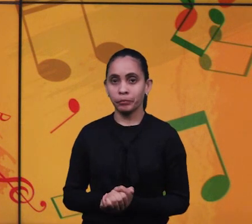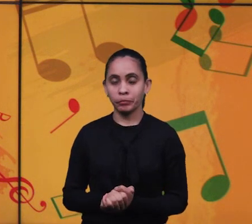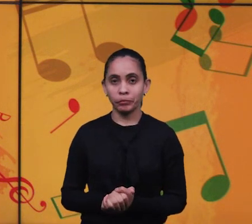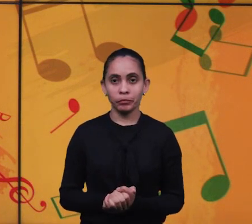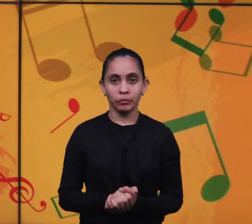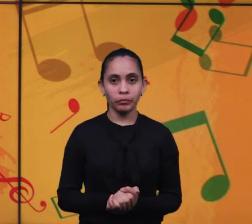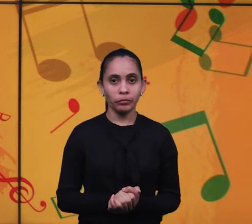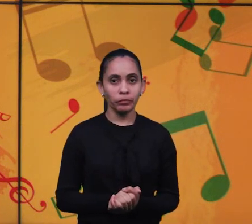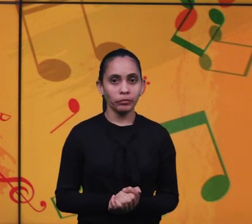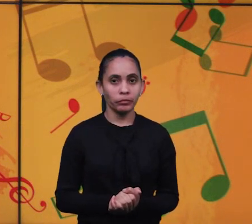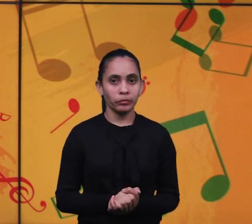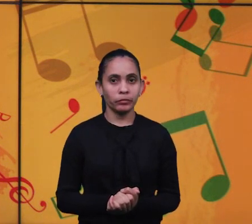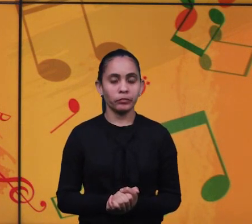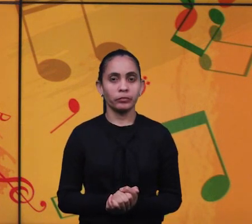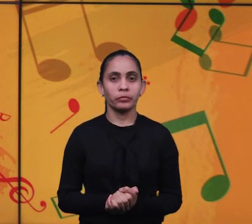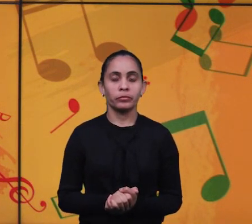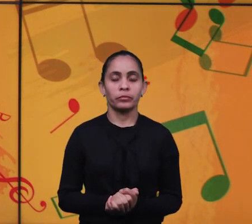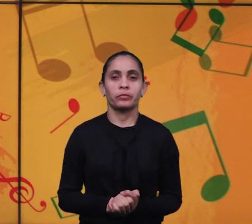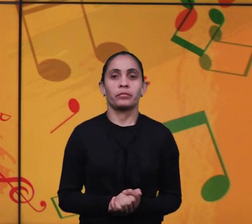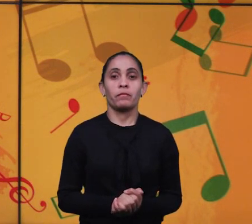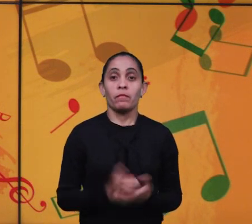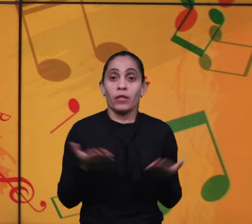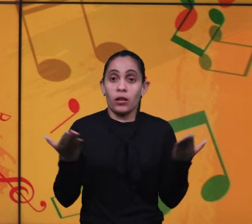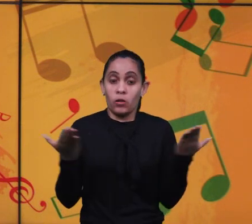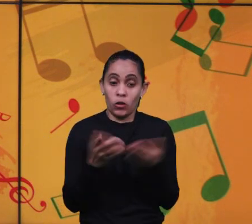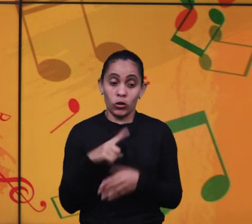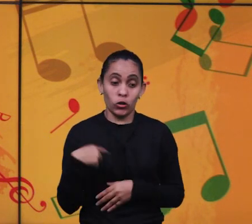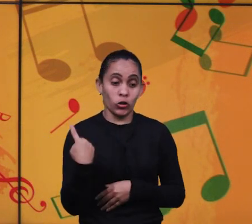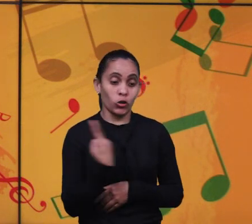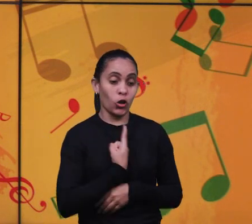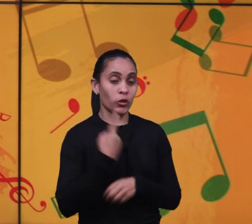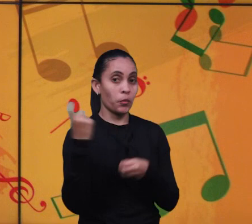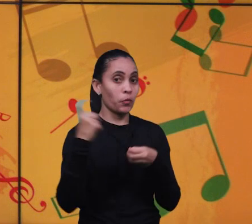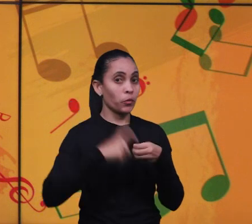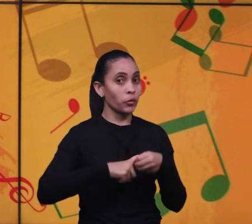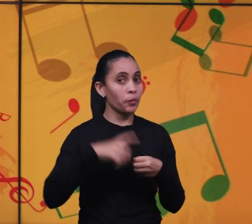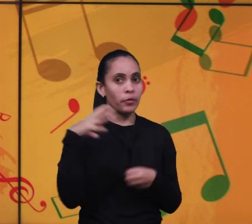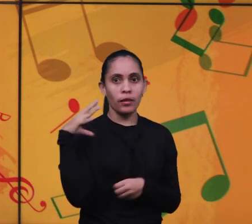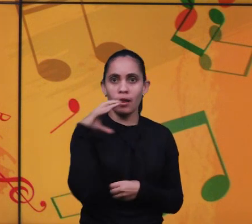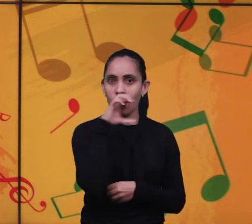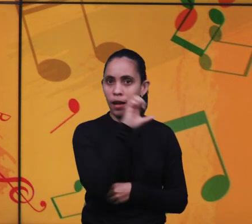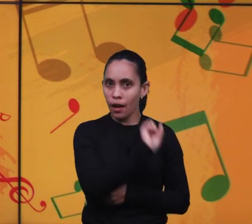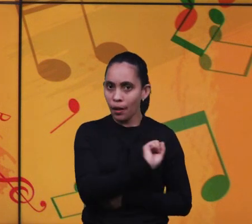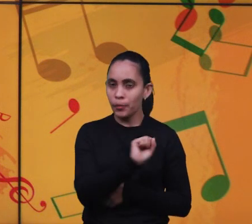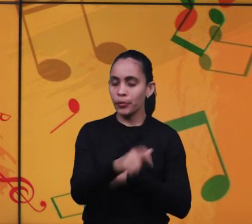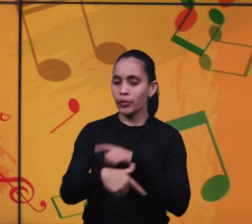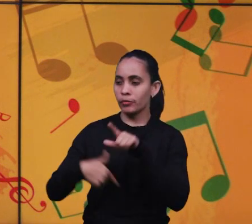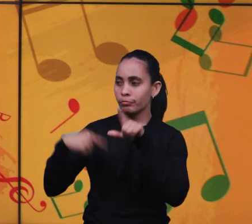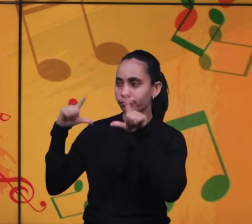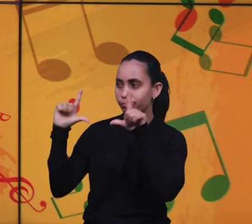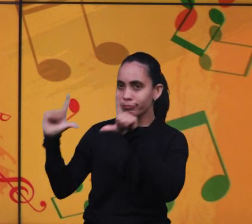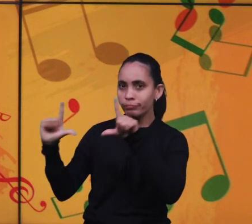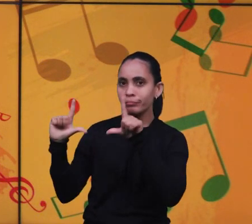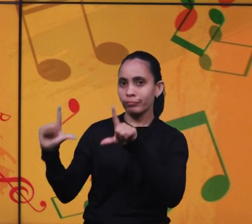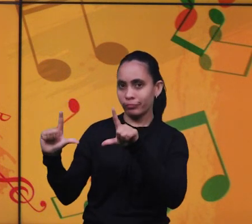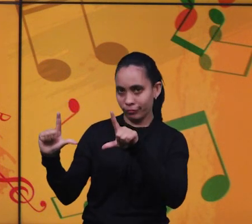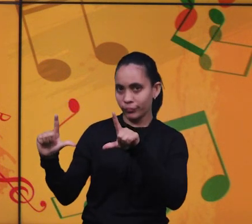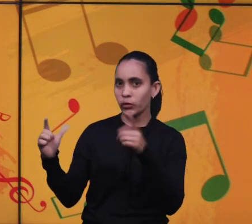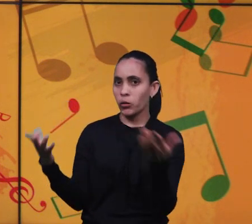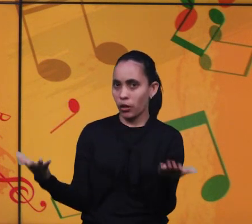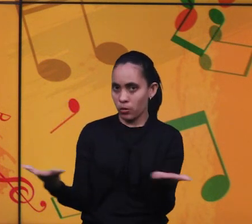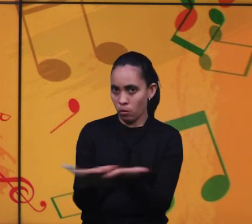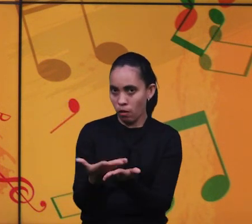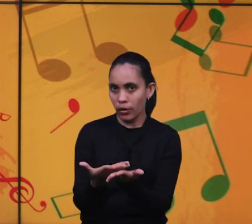X e P, P, X e P. Só que aí nós vamos voltar imediatamente para este primeiro